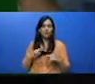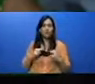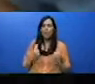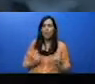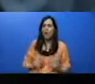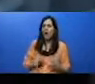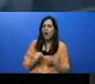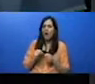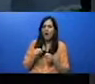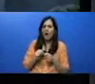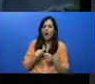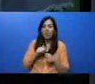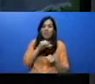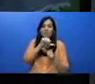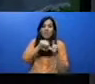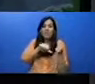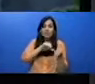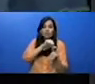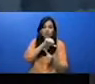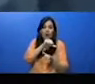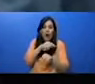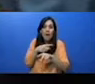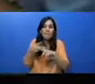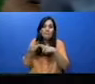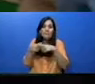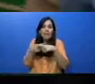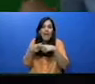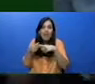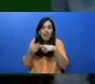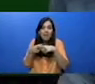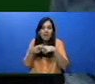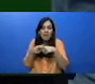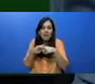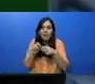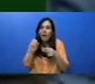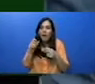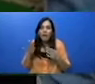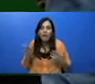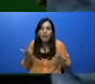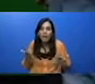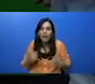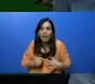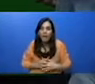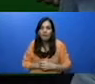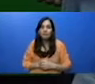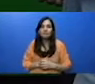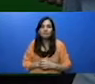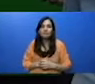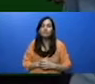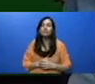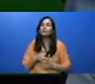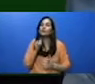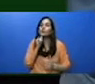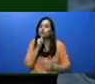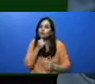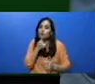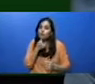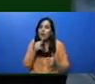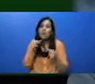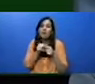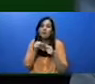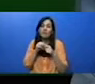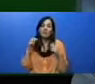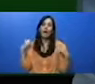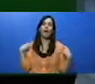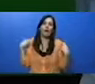olha. Transformam em peles. Para quê, professora? Infelizmente, para fazer